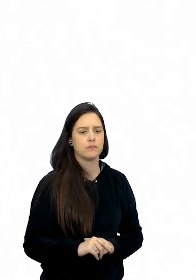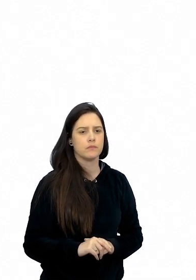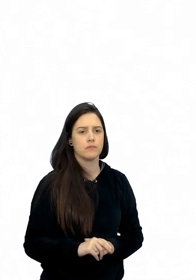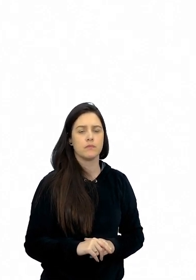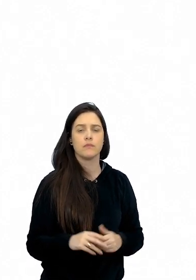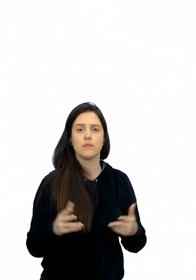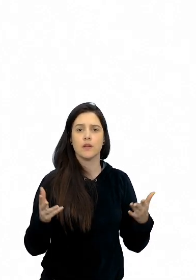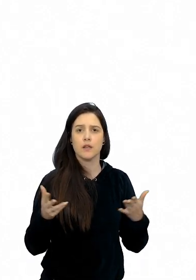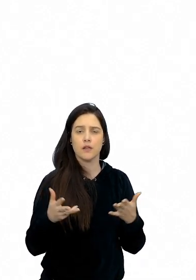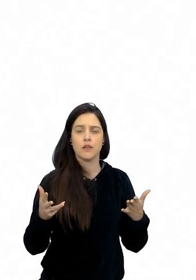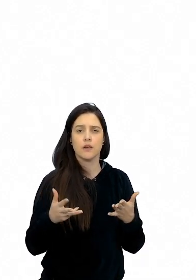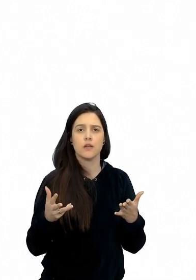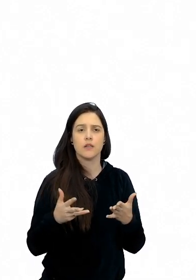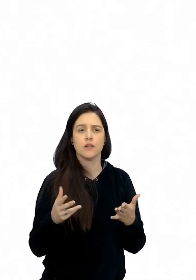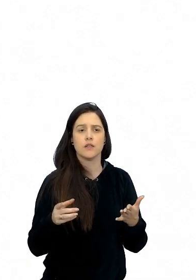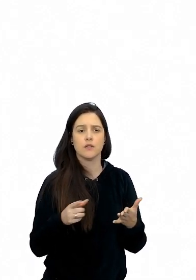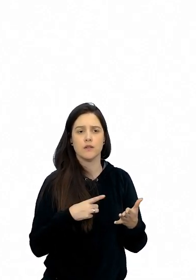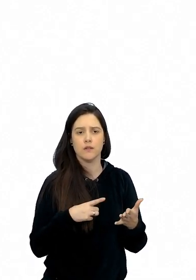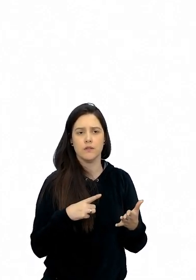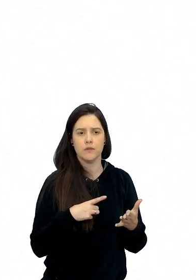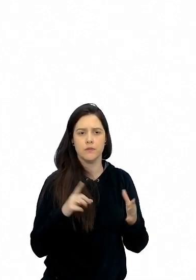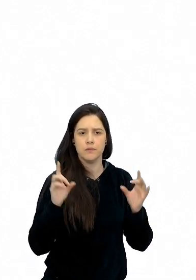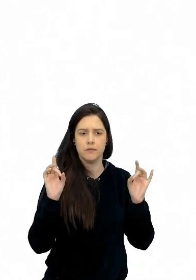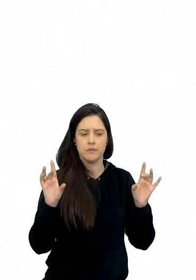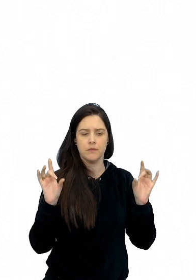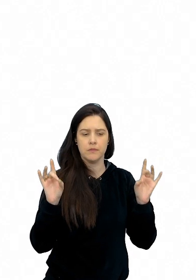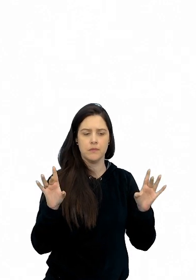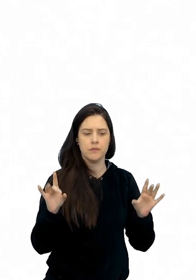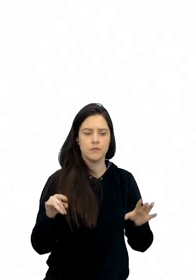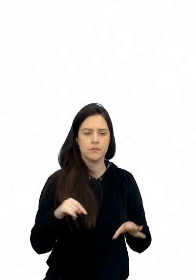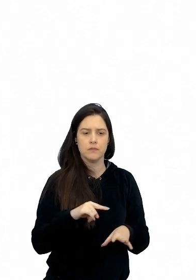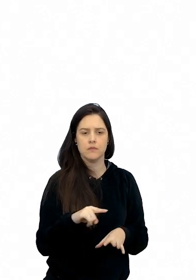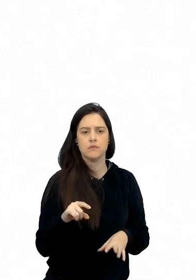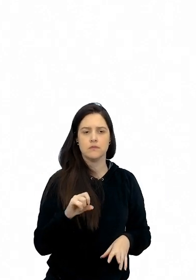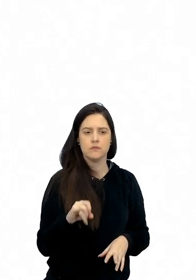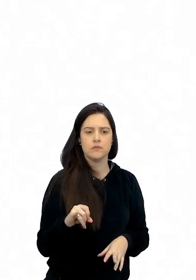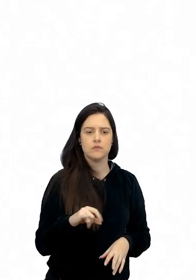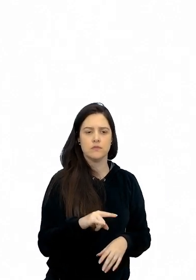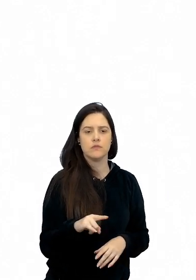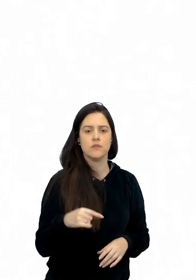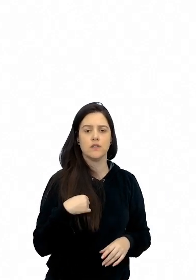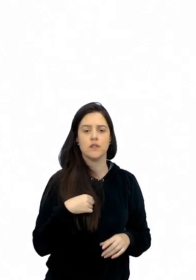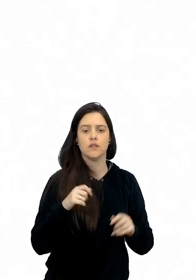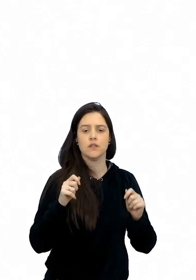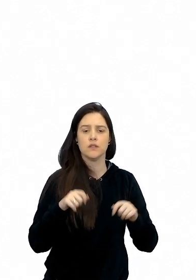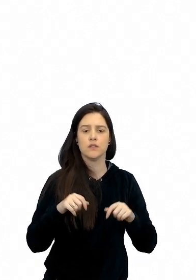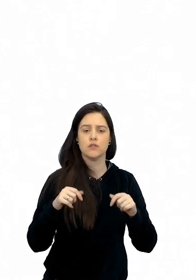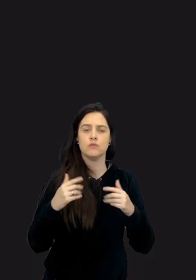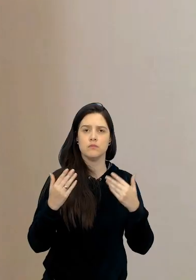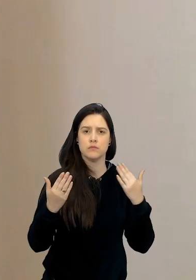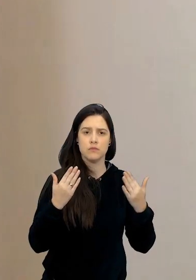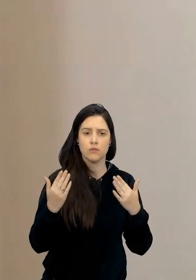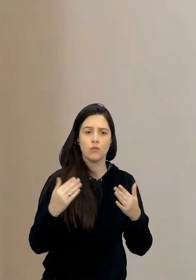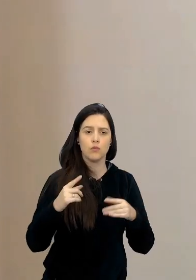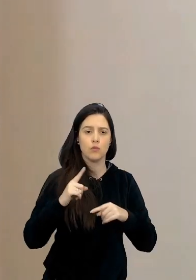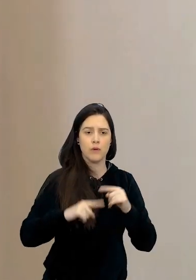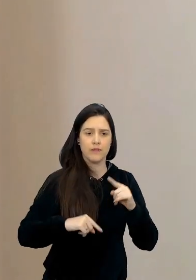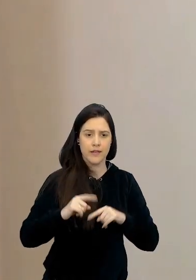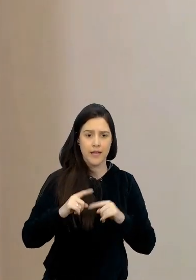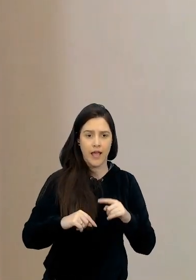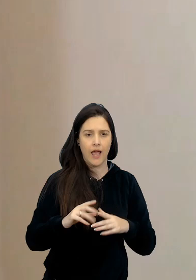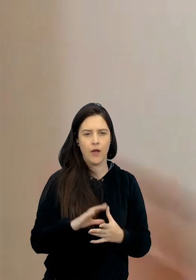E agora, professores, em especial, se vocês, né, tiverem aí um